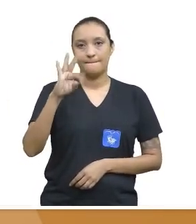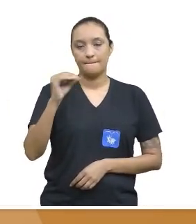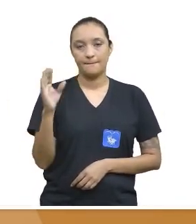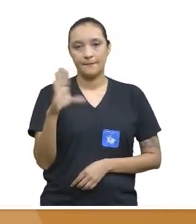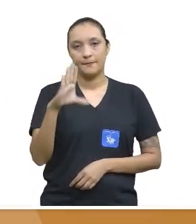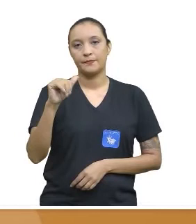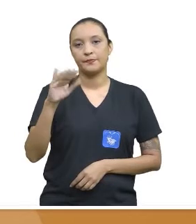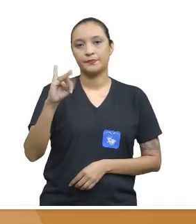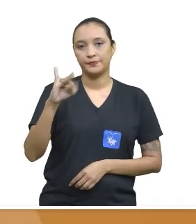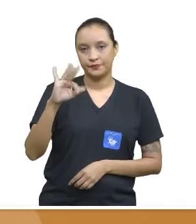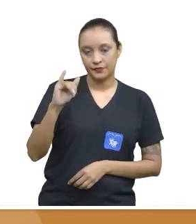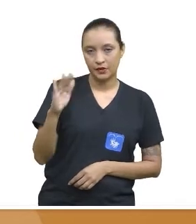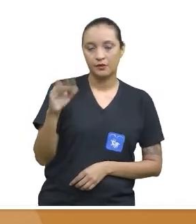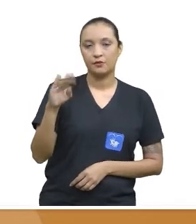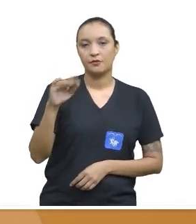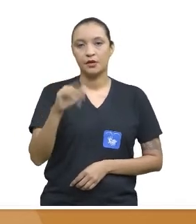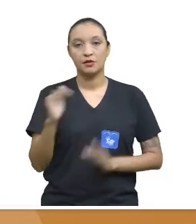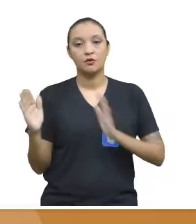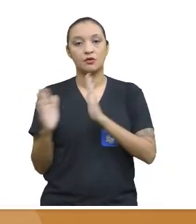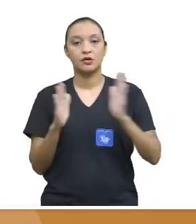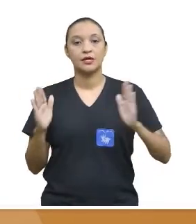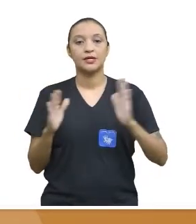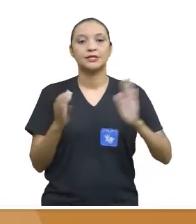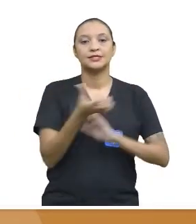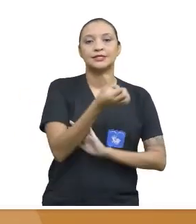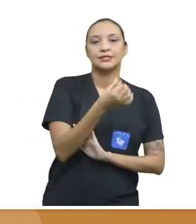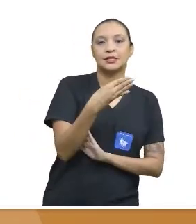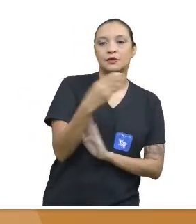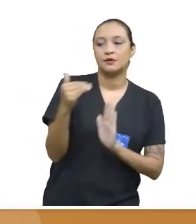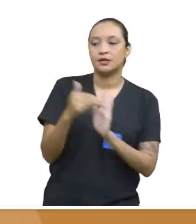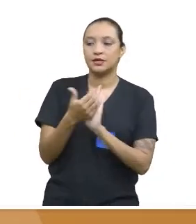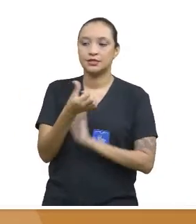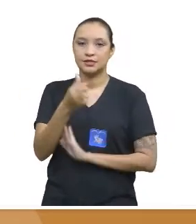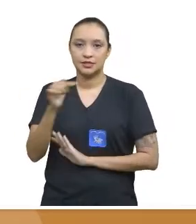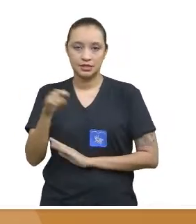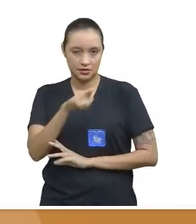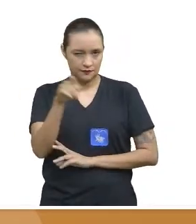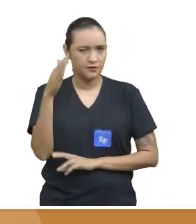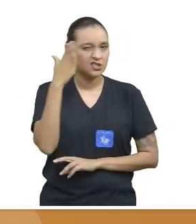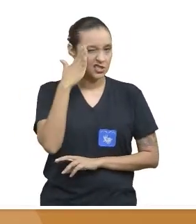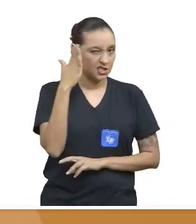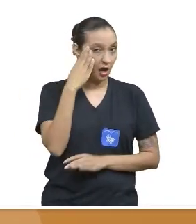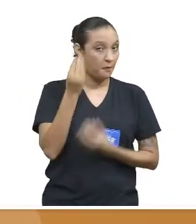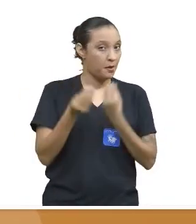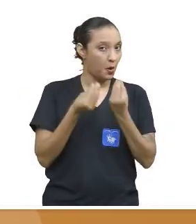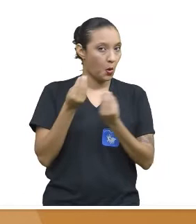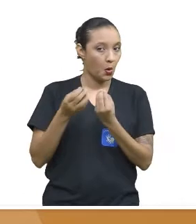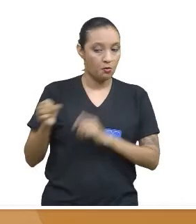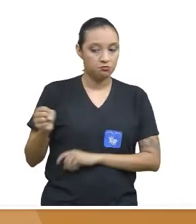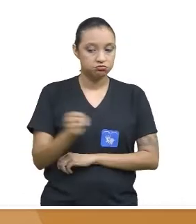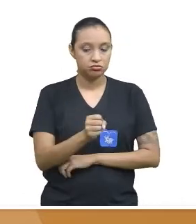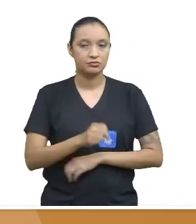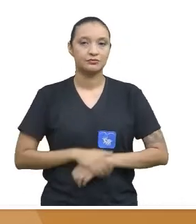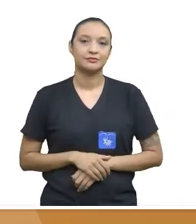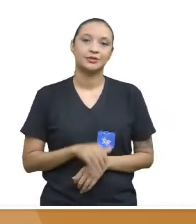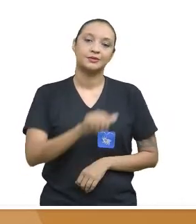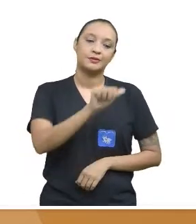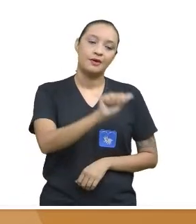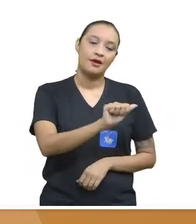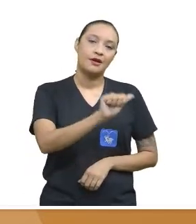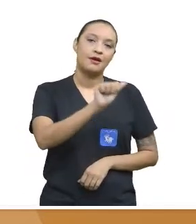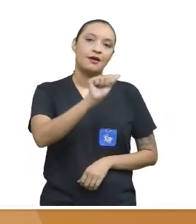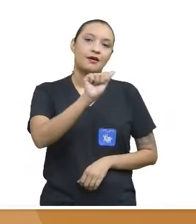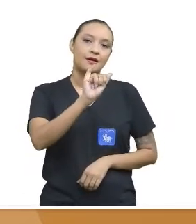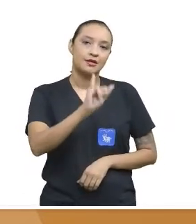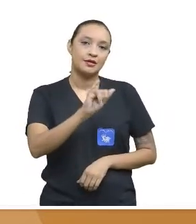a 67. Como é que ele chegou ao poder? Vocês já sabem, através do AI-1,